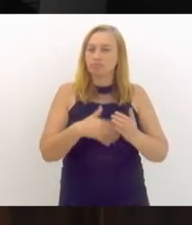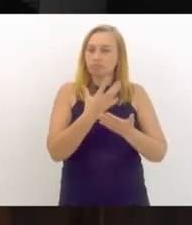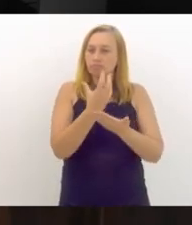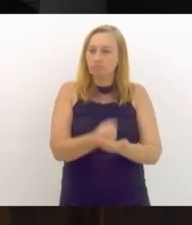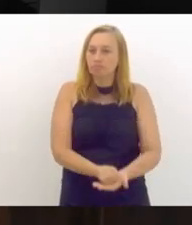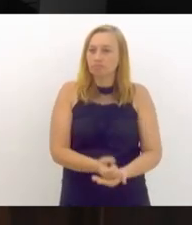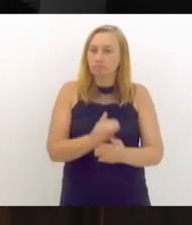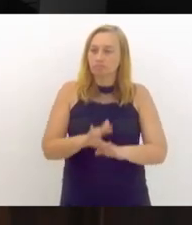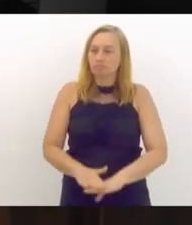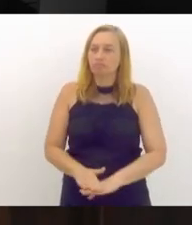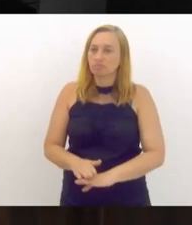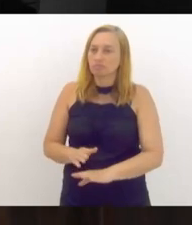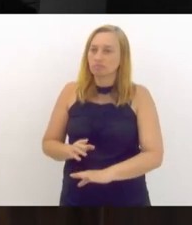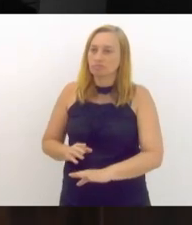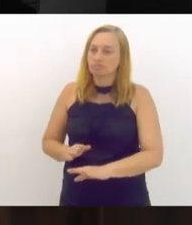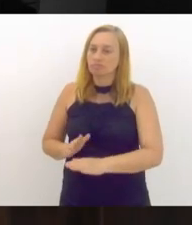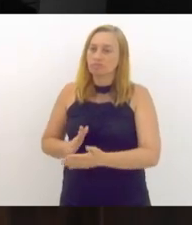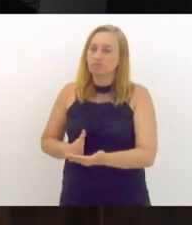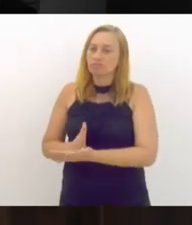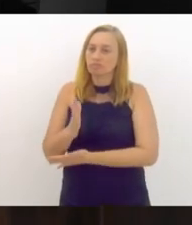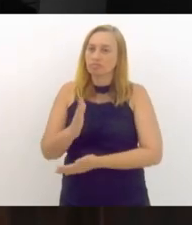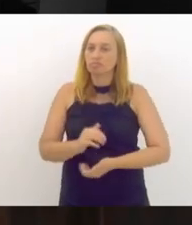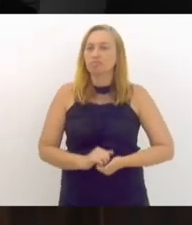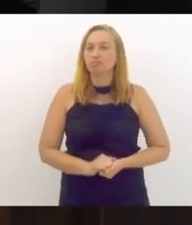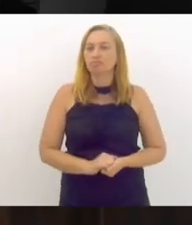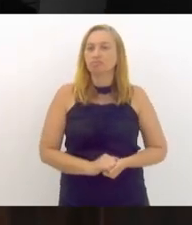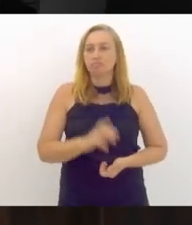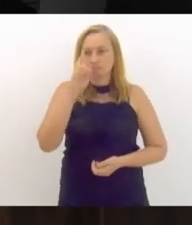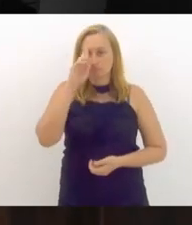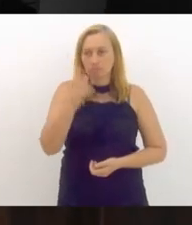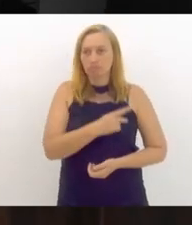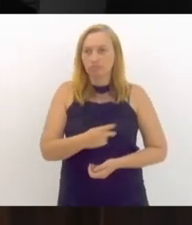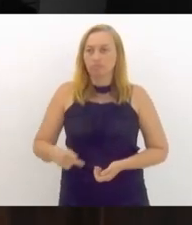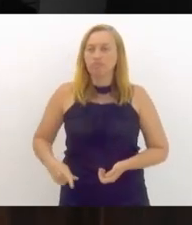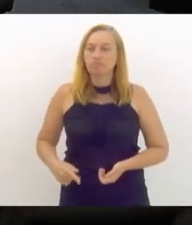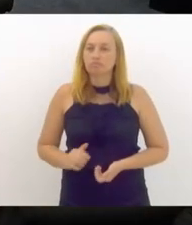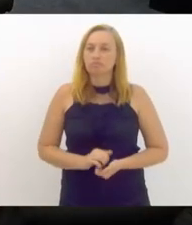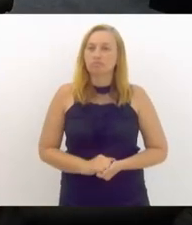aprovam, permaneçam como estão. Aprovado. Senhor presidente,